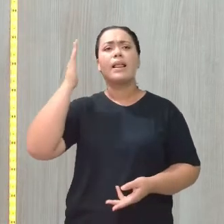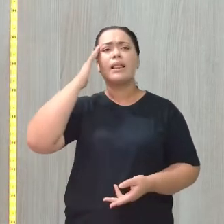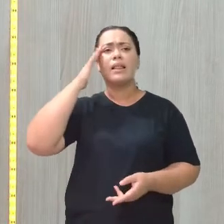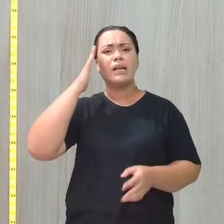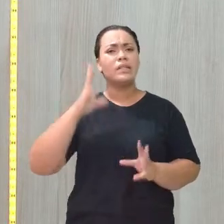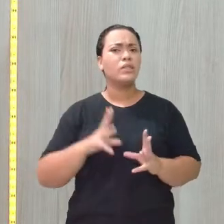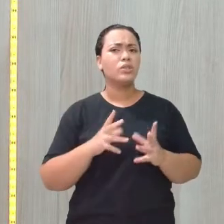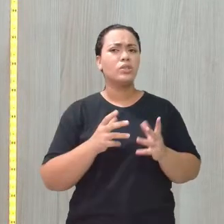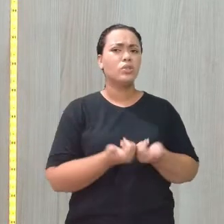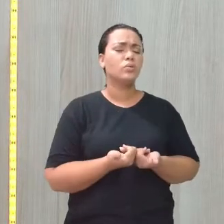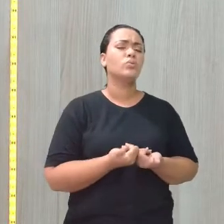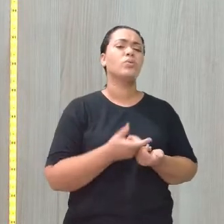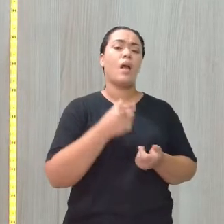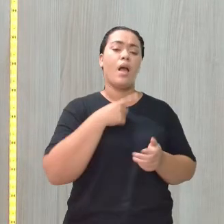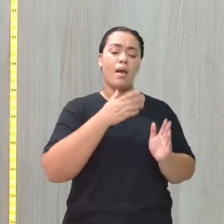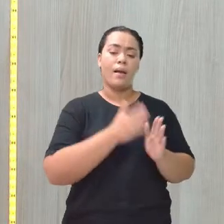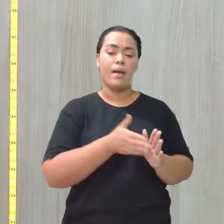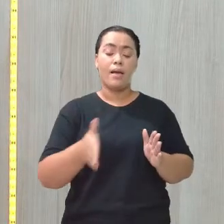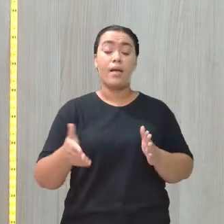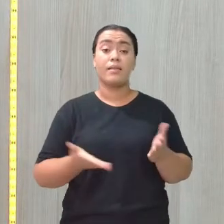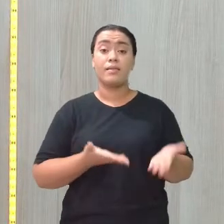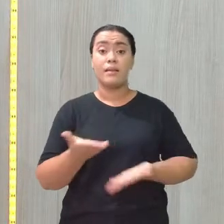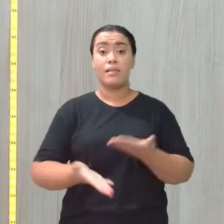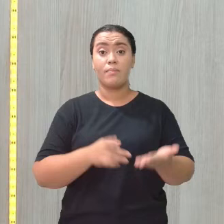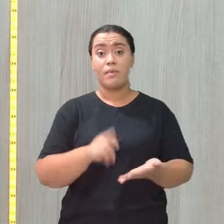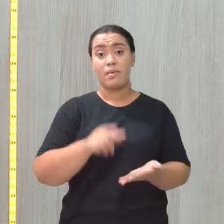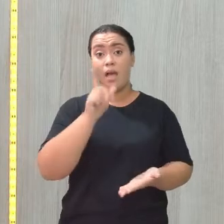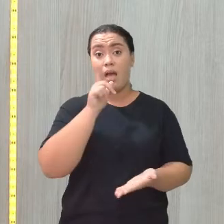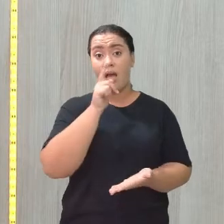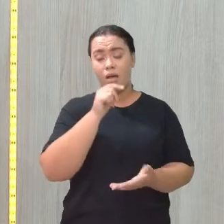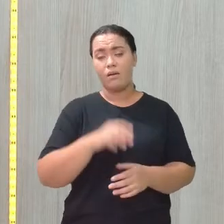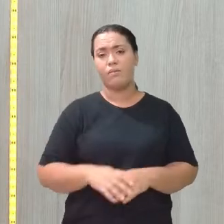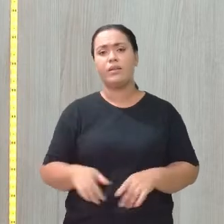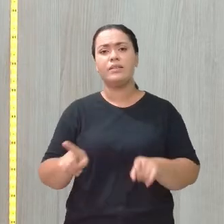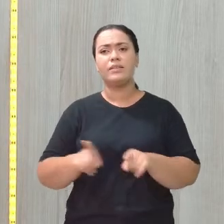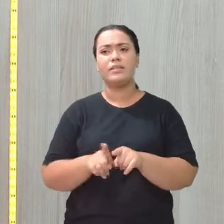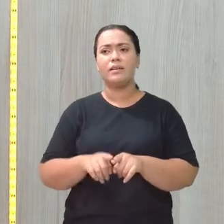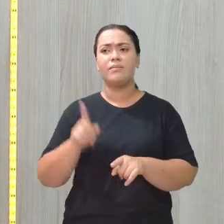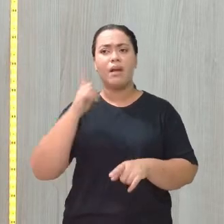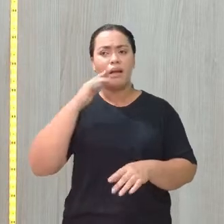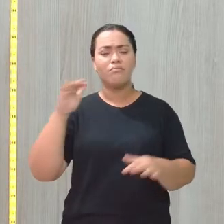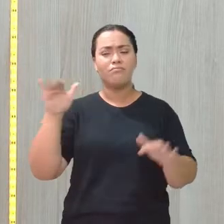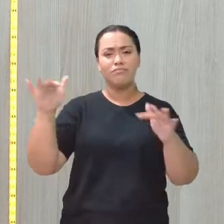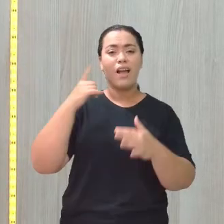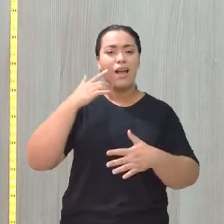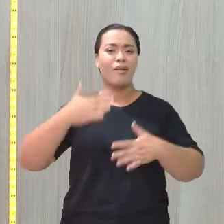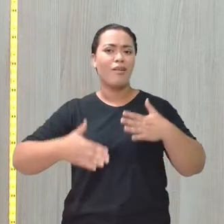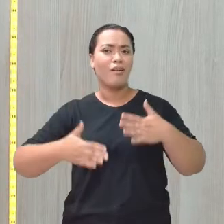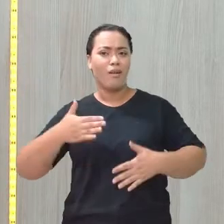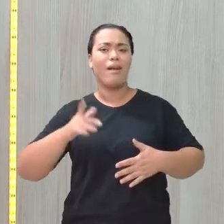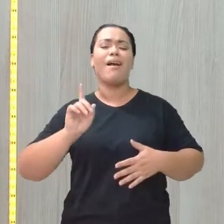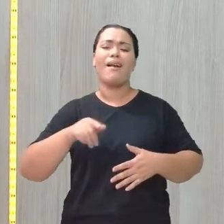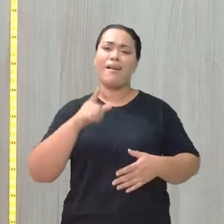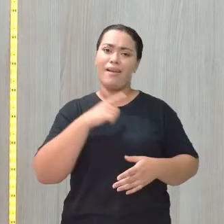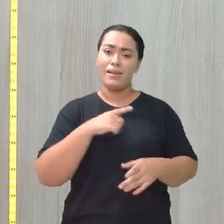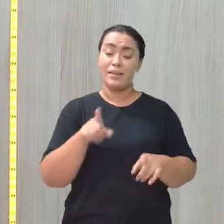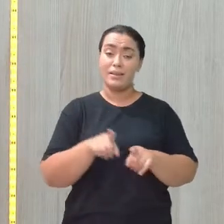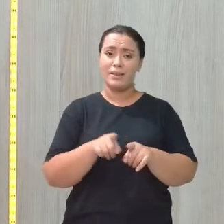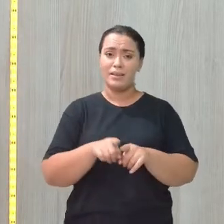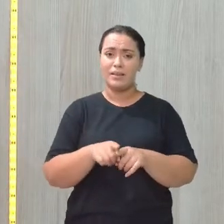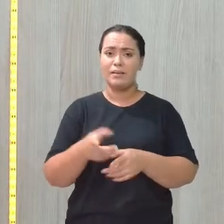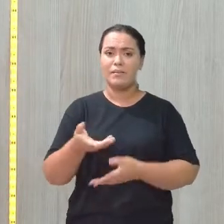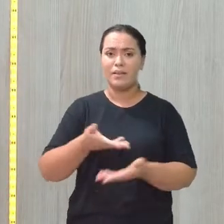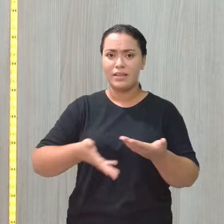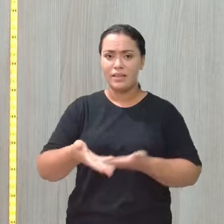de tratamento pelas quais a água passa. Então tem um robozinho que atrai a atenção, professora, ele interage conosco, qualquer